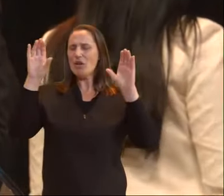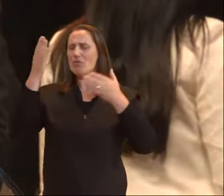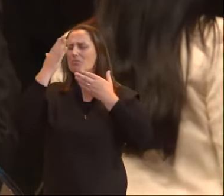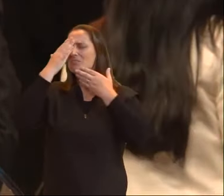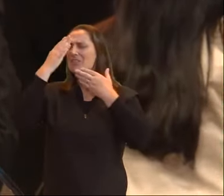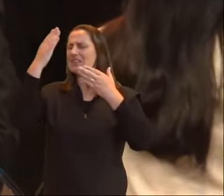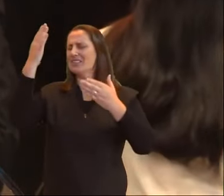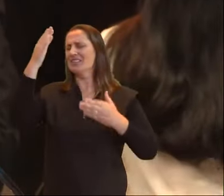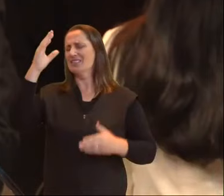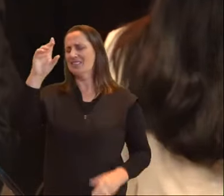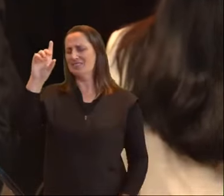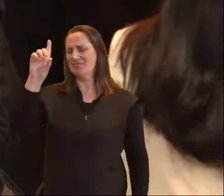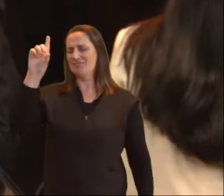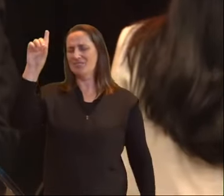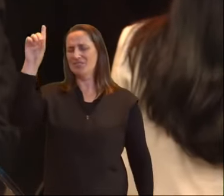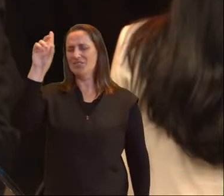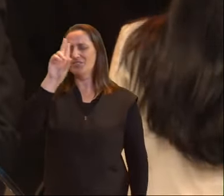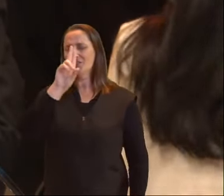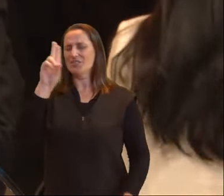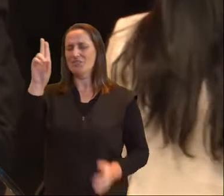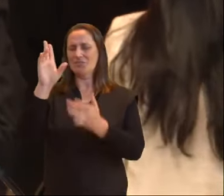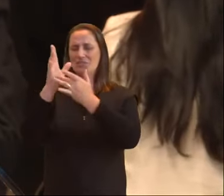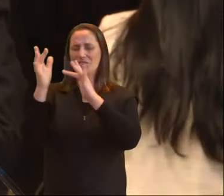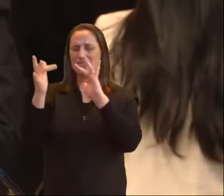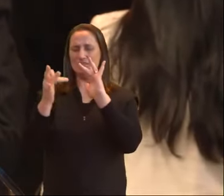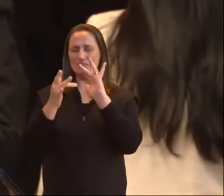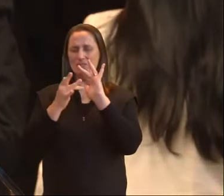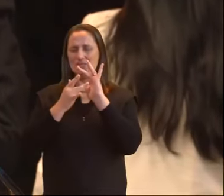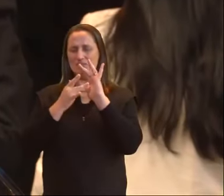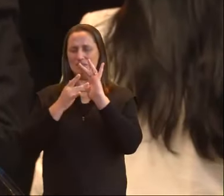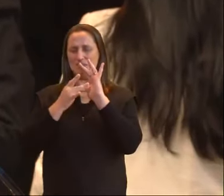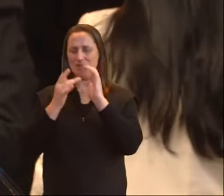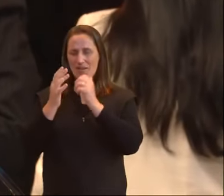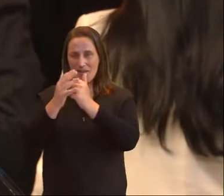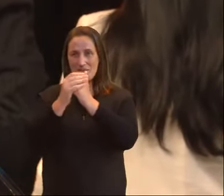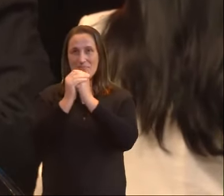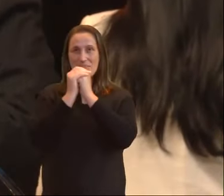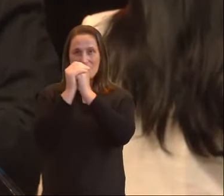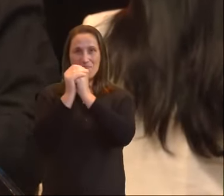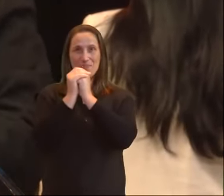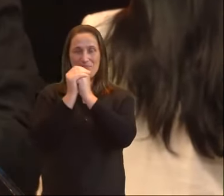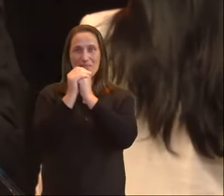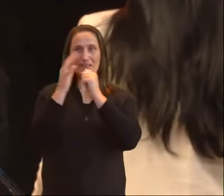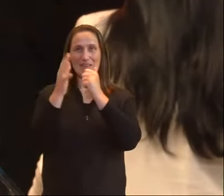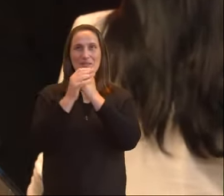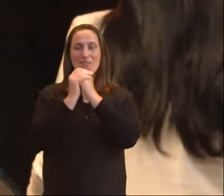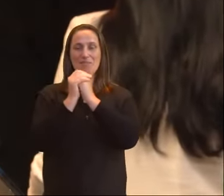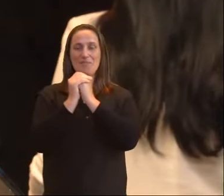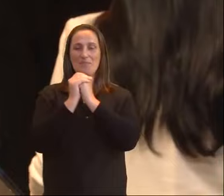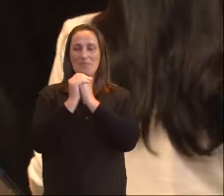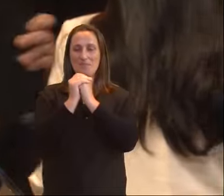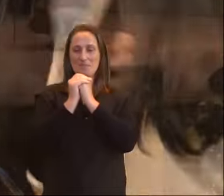Muito obrigado, Senhor, em nome de Jesus. Amém. Amém.